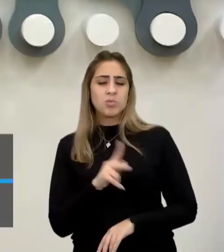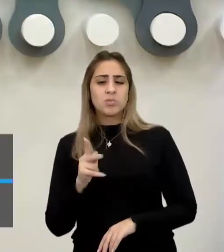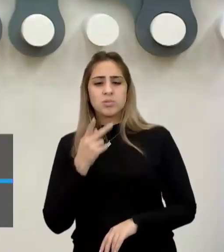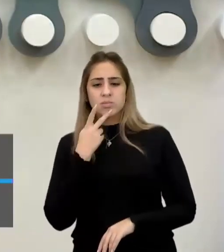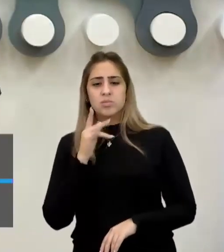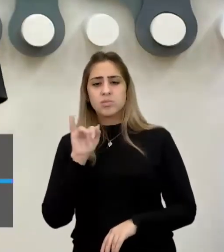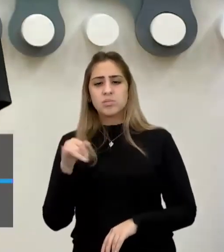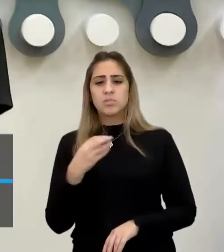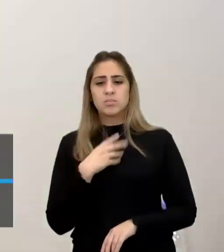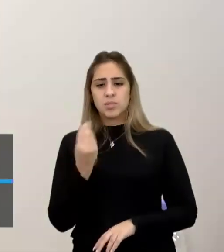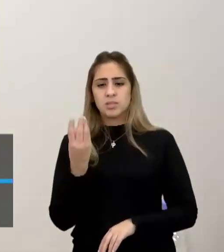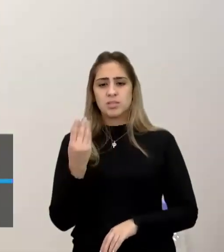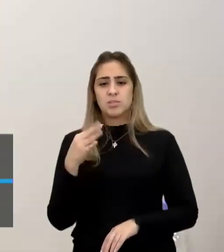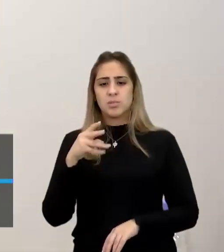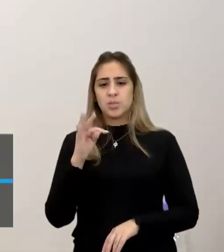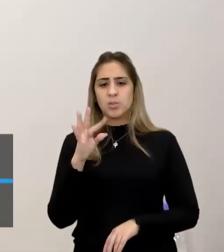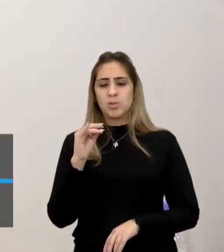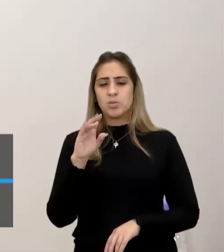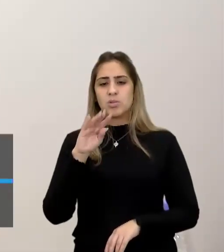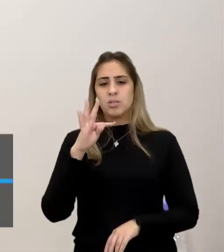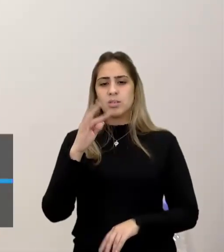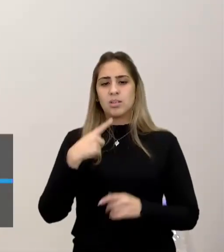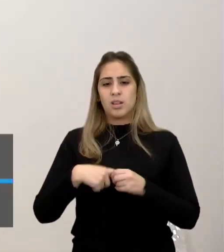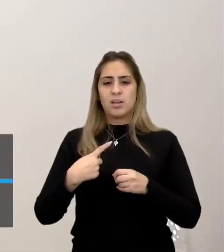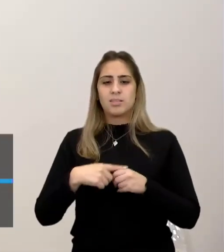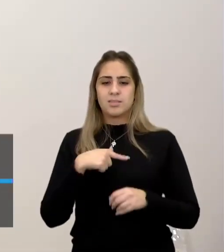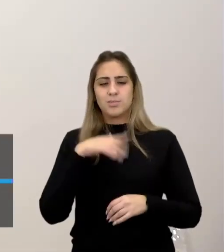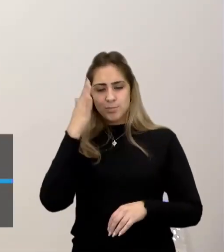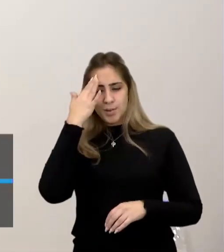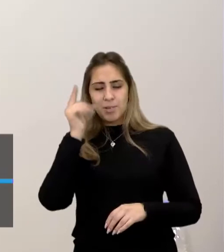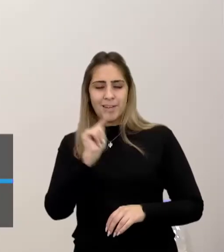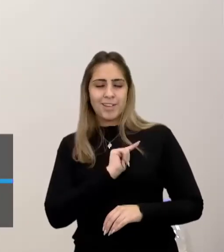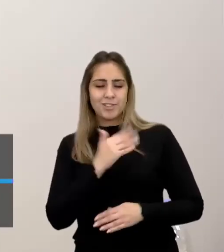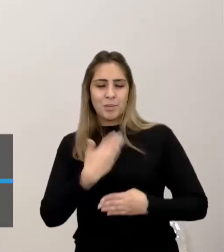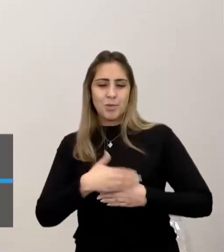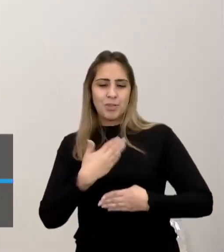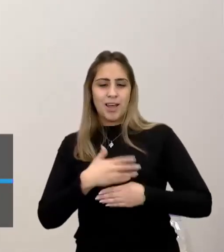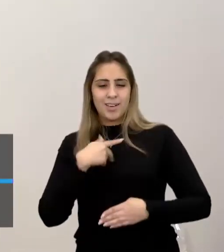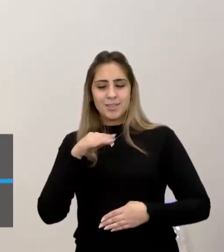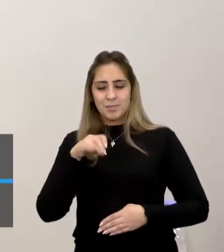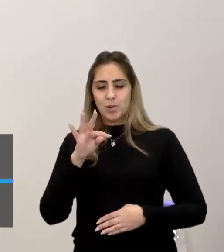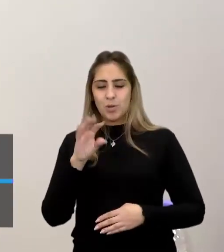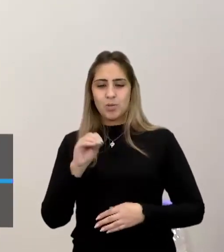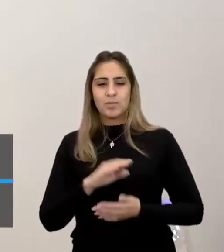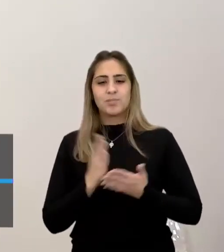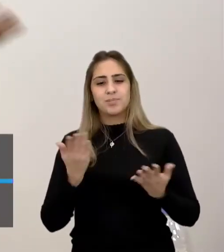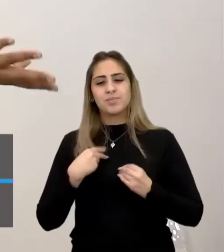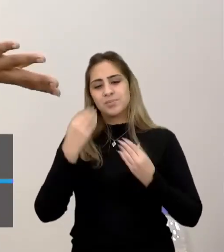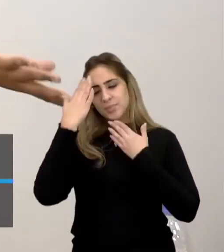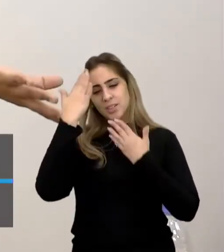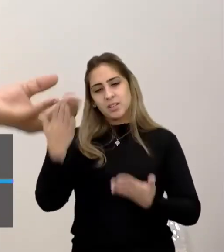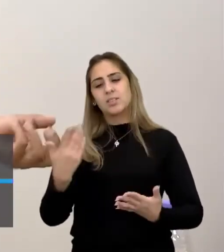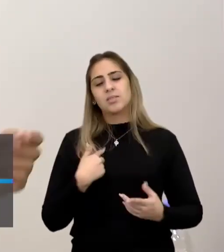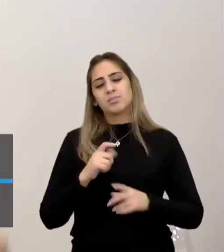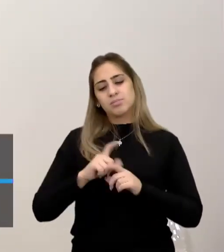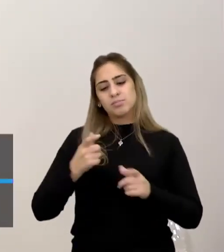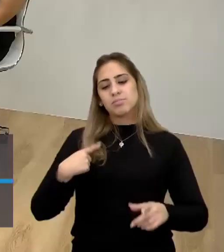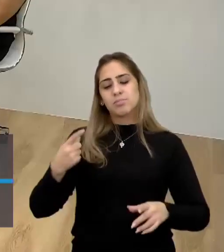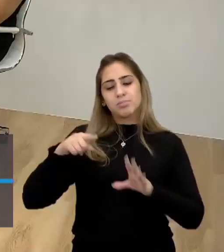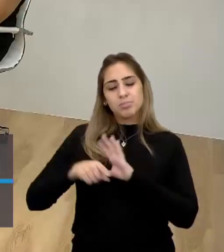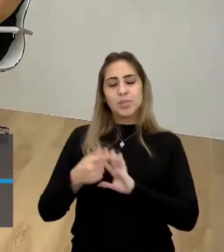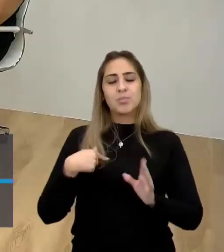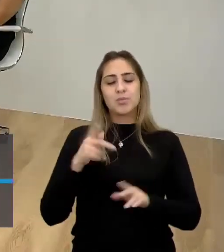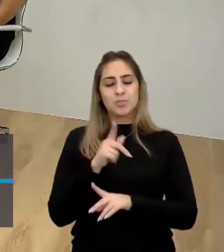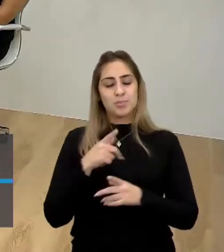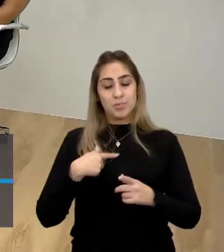da Boa Vista tem mototáxi. Ah, tem mototáxi. Eu sabia que no interior tem mototáxi. Andei muito, gente, de mototáxi. E é isso. Agradeço imensamente a participação